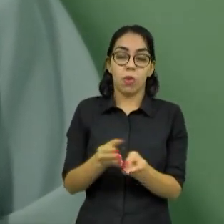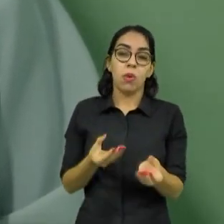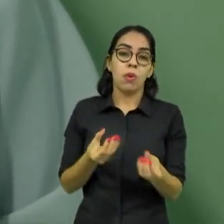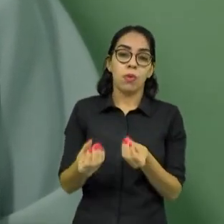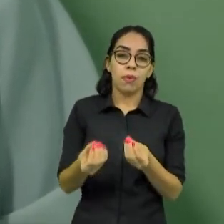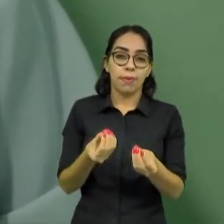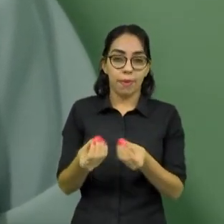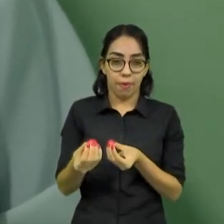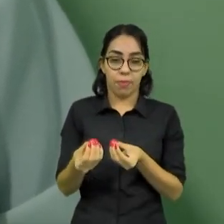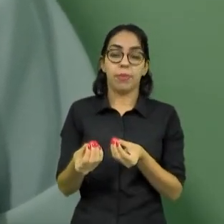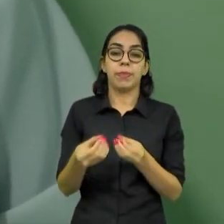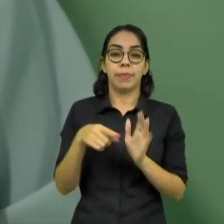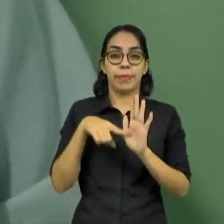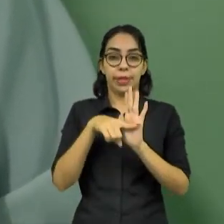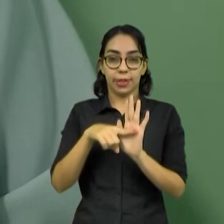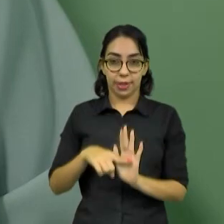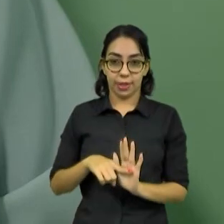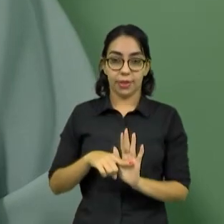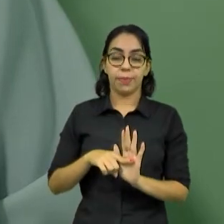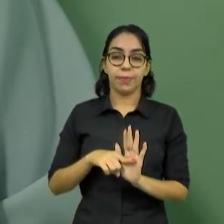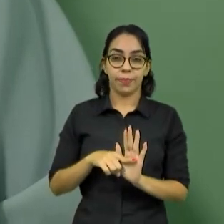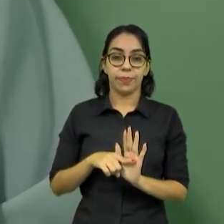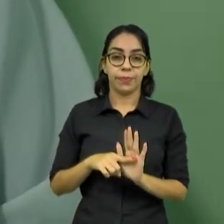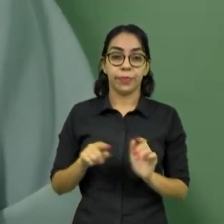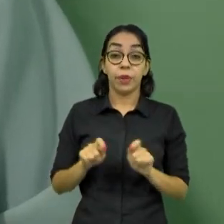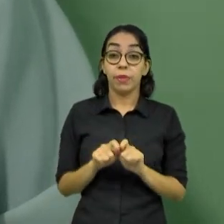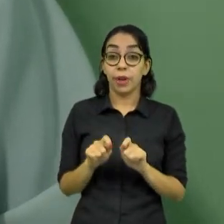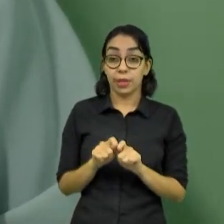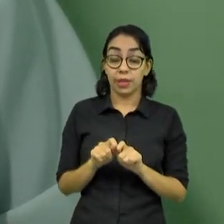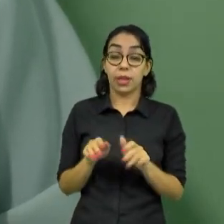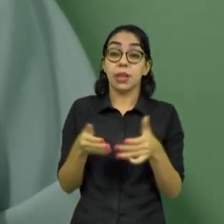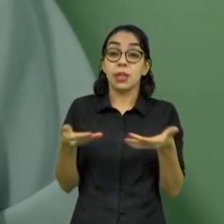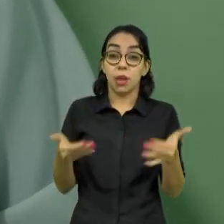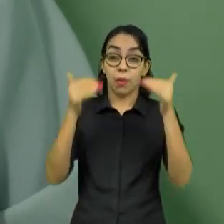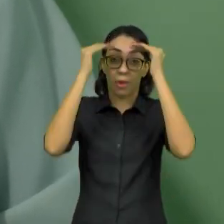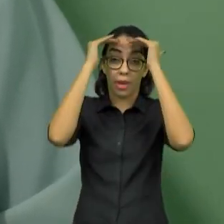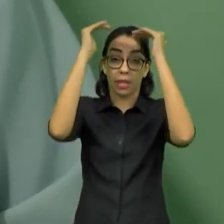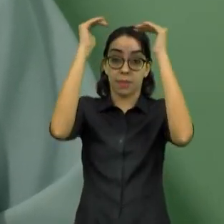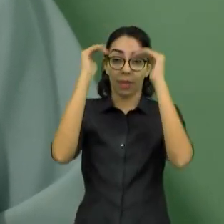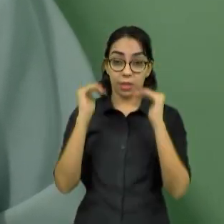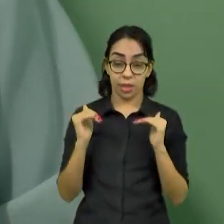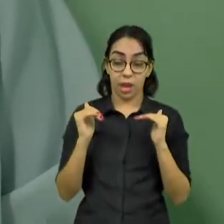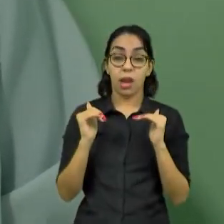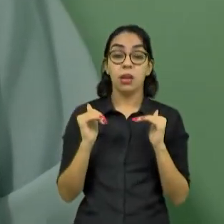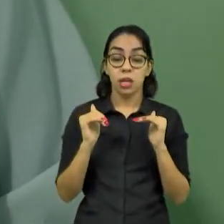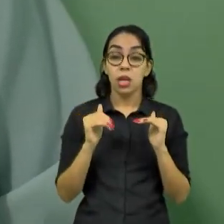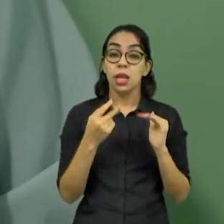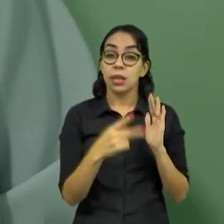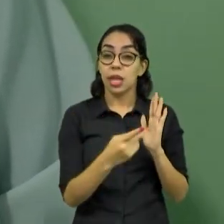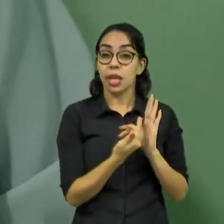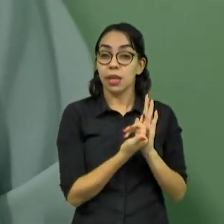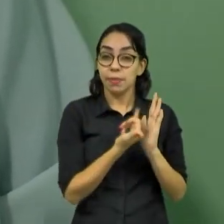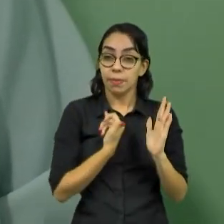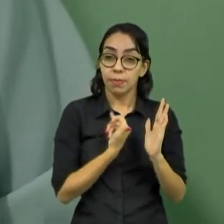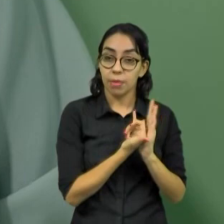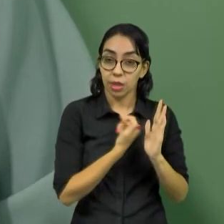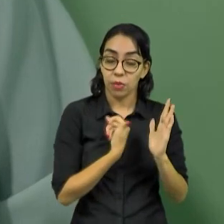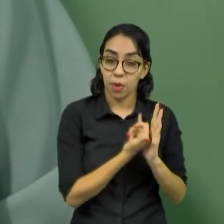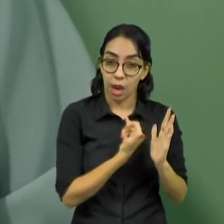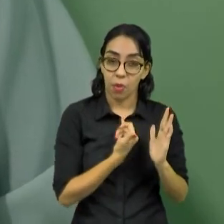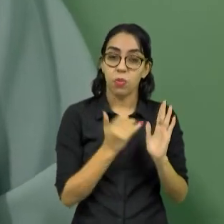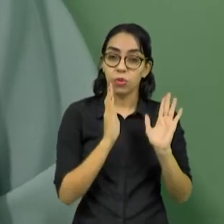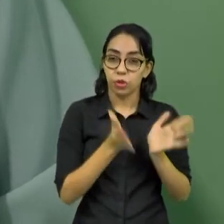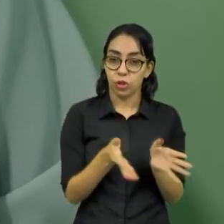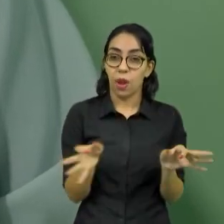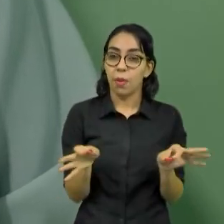foi padronizado, foi validado. Então, o importante é respeitar as orientações do fabricante, que